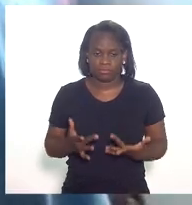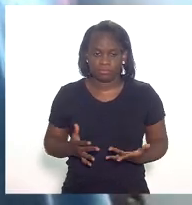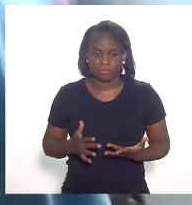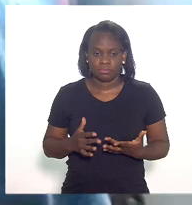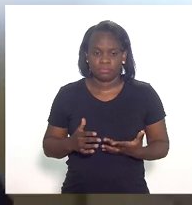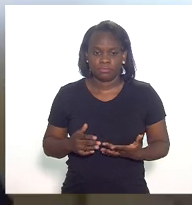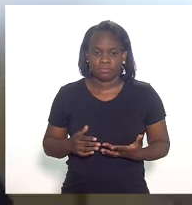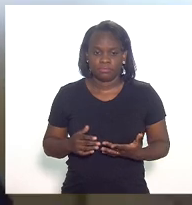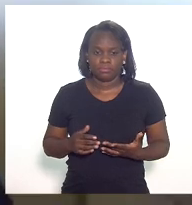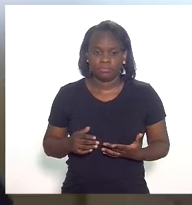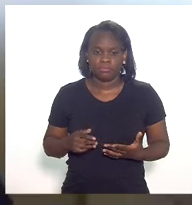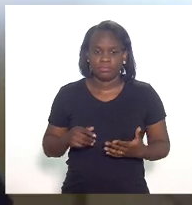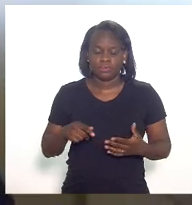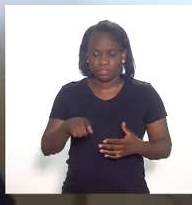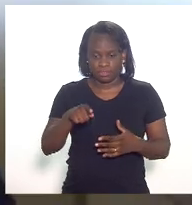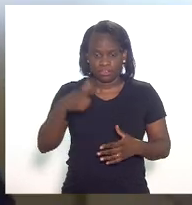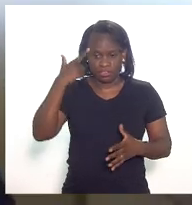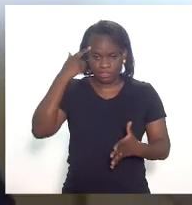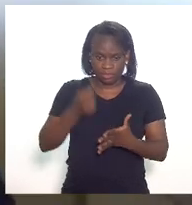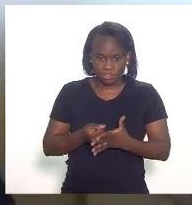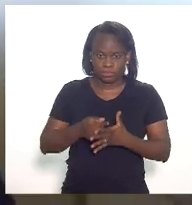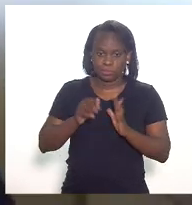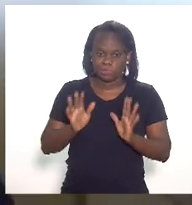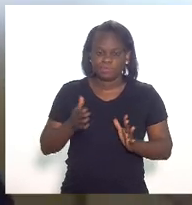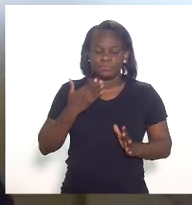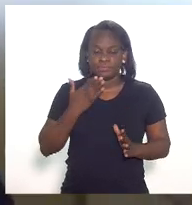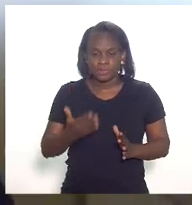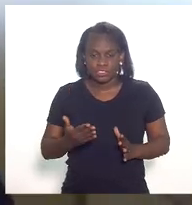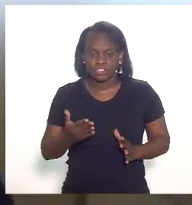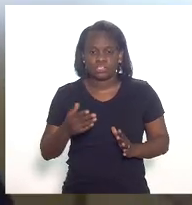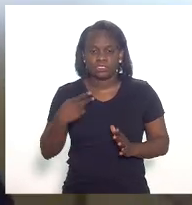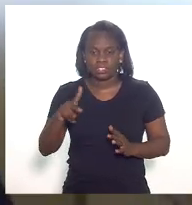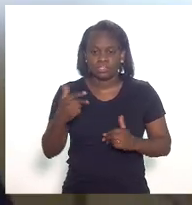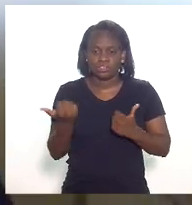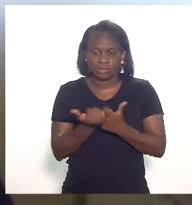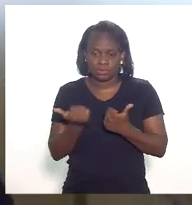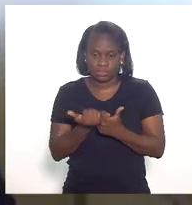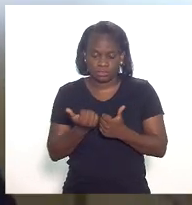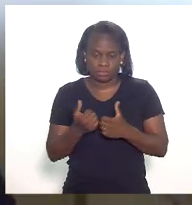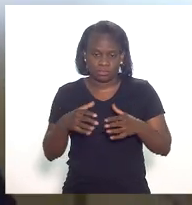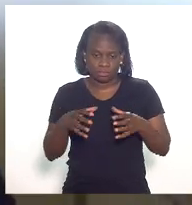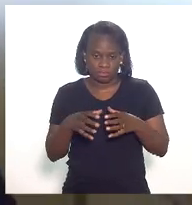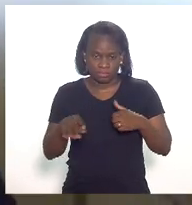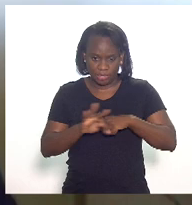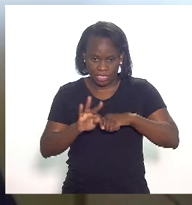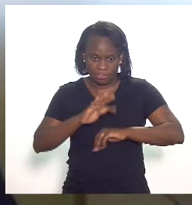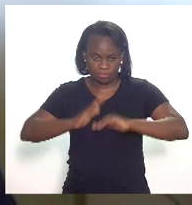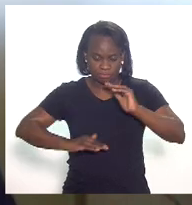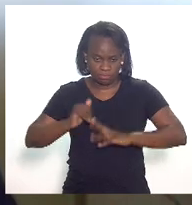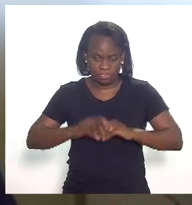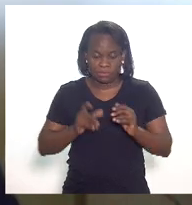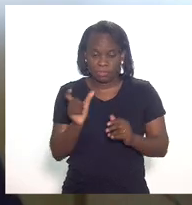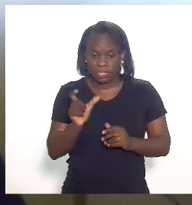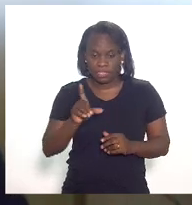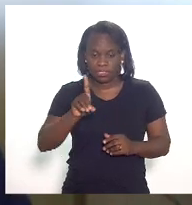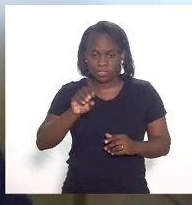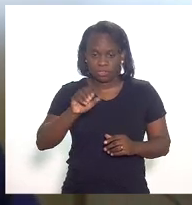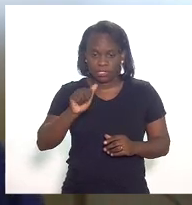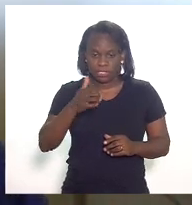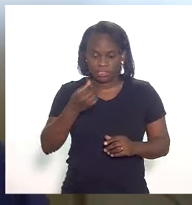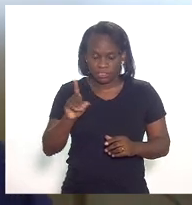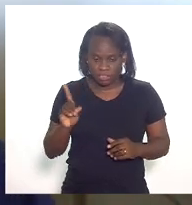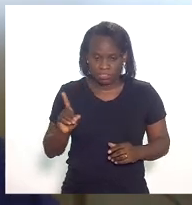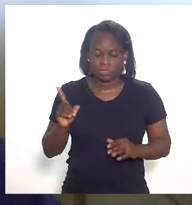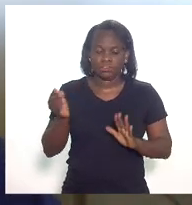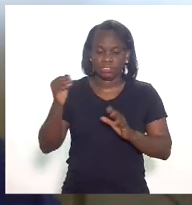Eu aprovaria seu parecer e o senhor pedisse à sua assessoria técnica se a palavra doação que está